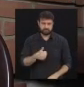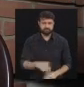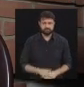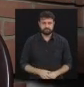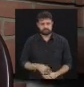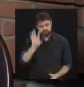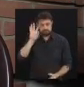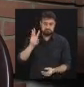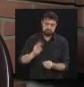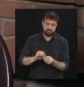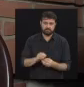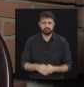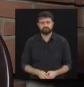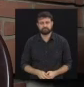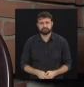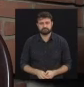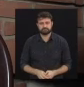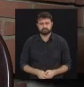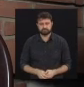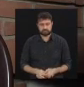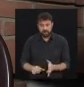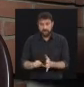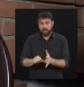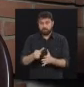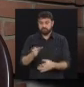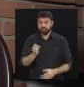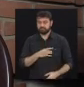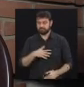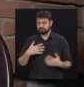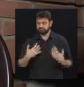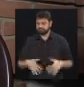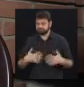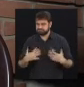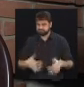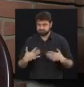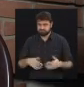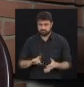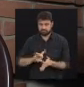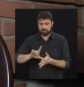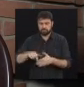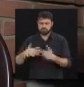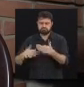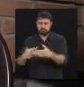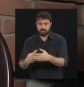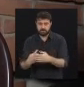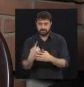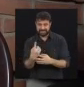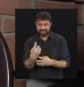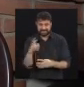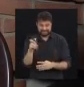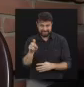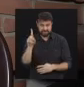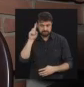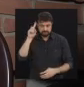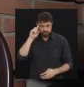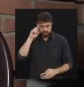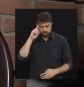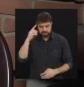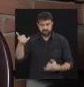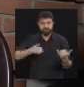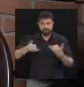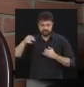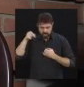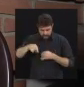Enfim, aí esse foi só o primeiro susto, né? E com 15 dias a gente acabou sabendo que ele era portador